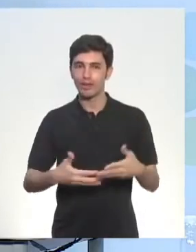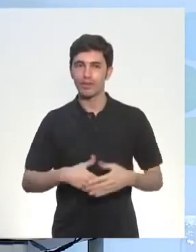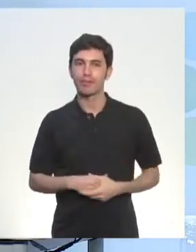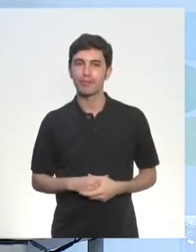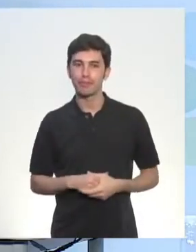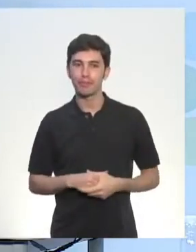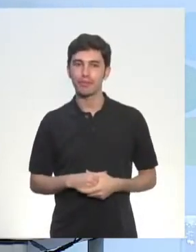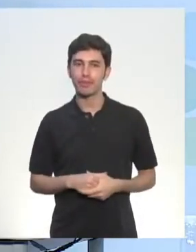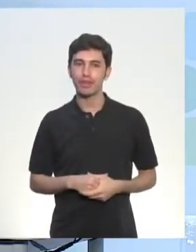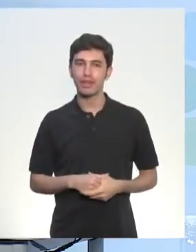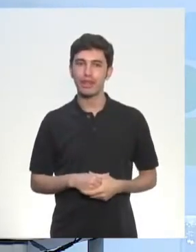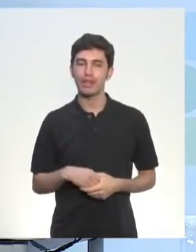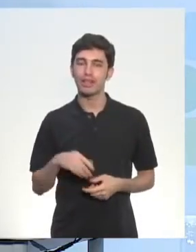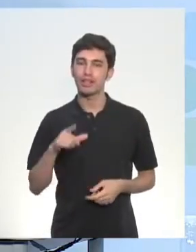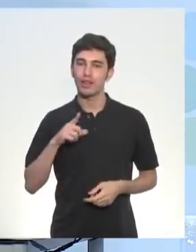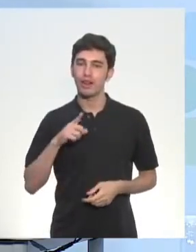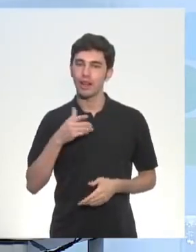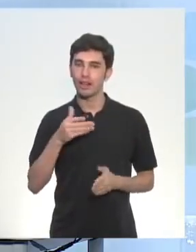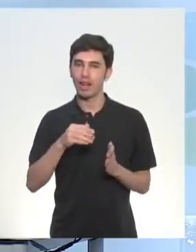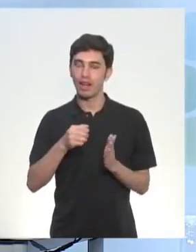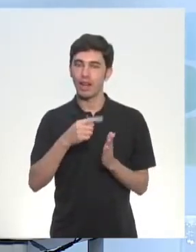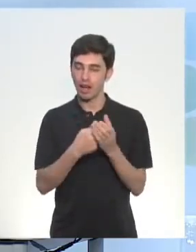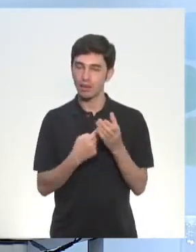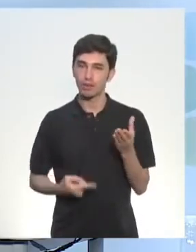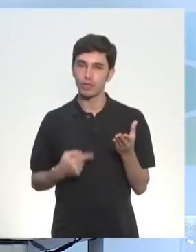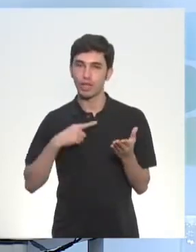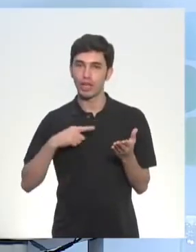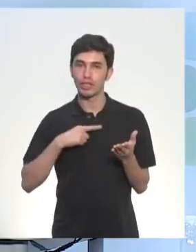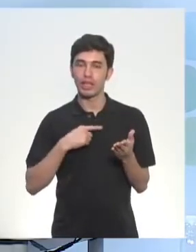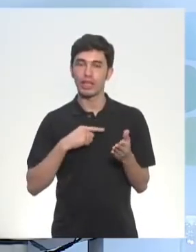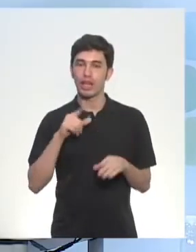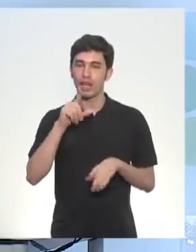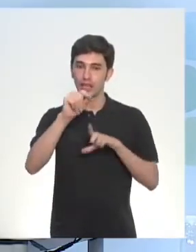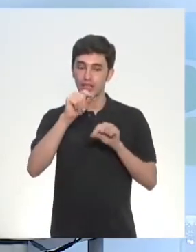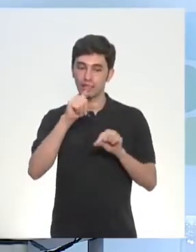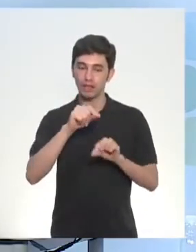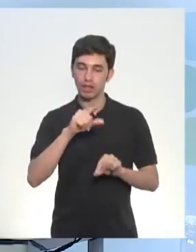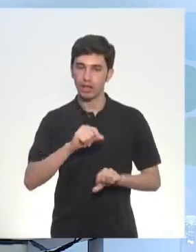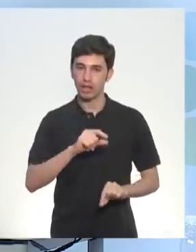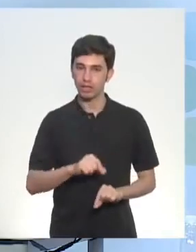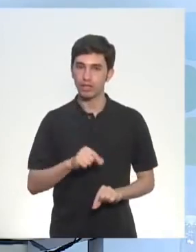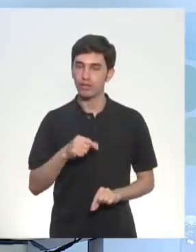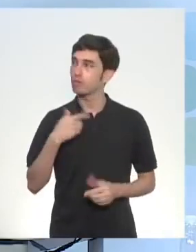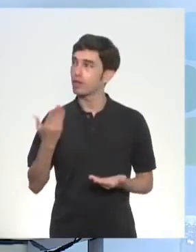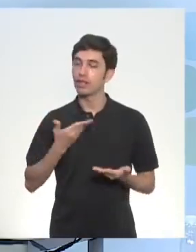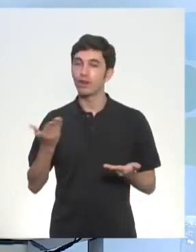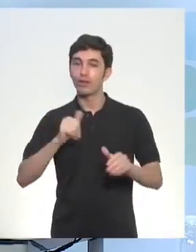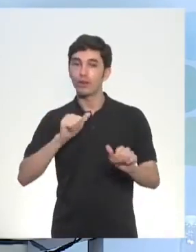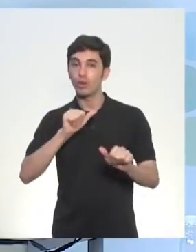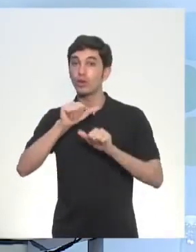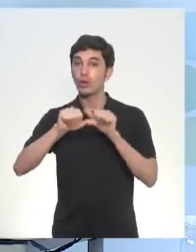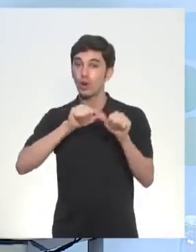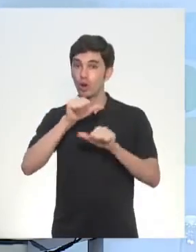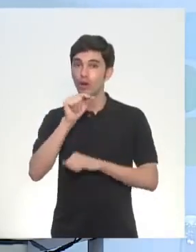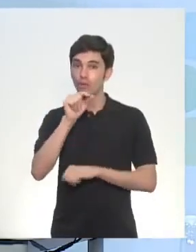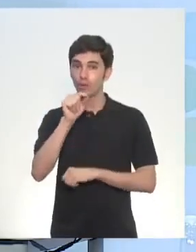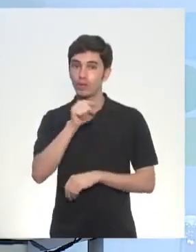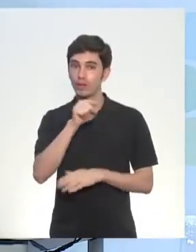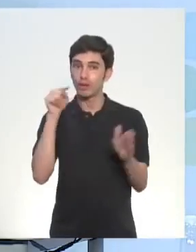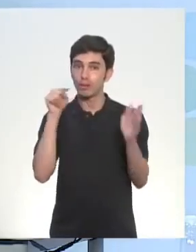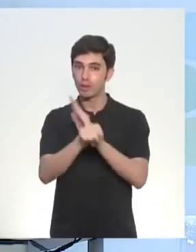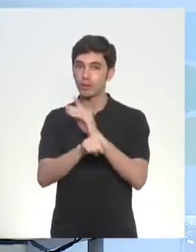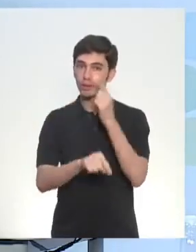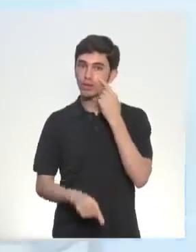apostila você tem aqui essas questões, né? Mas você tem a entrevista mas eu vou mudar um pouquinho agora a pergunta para vocês. Ó. Eu quero que